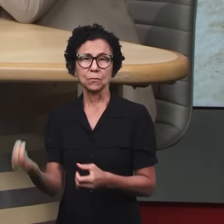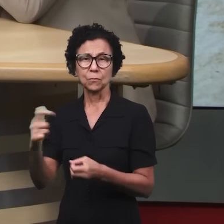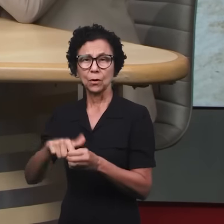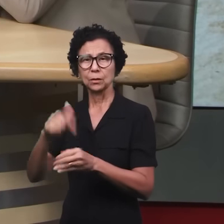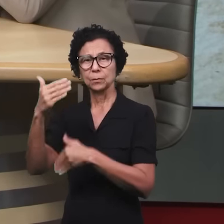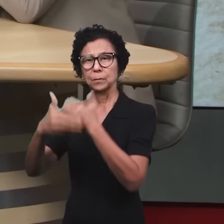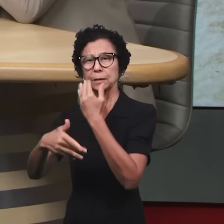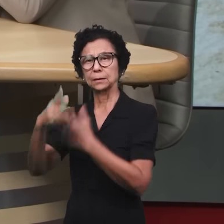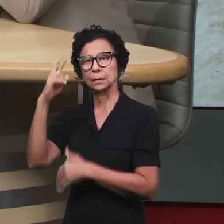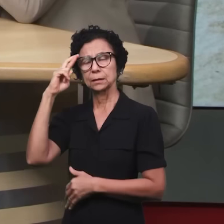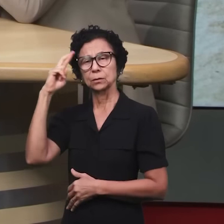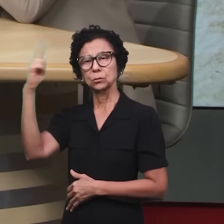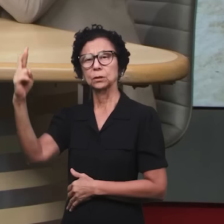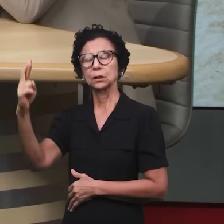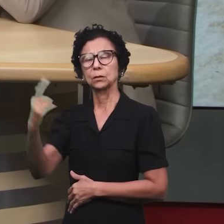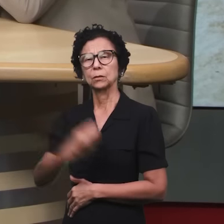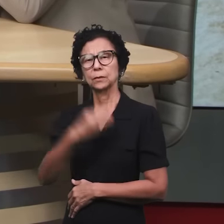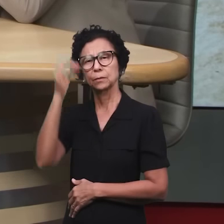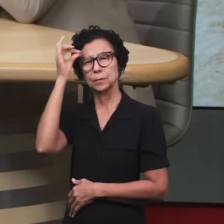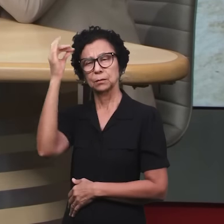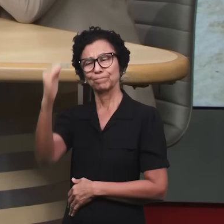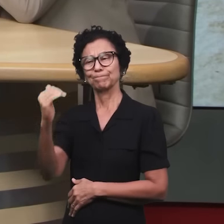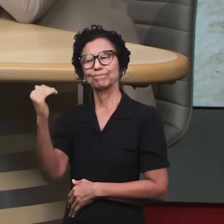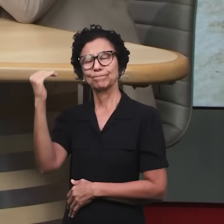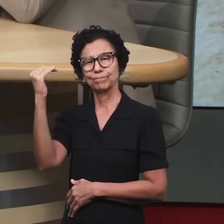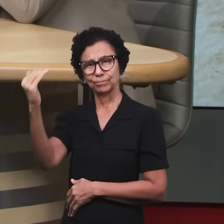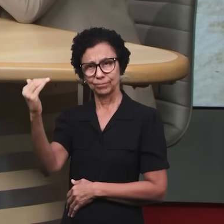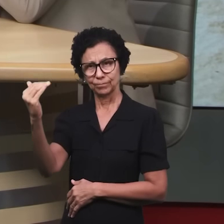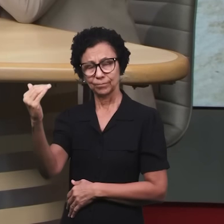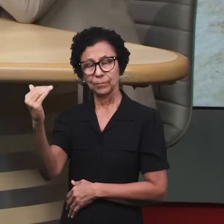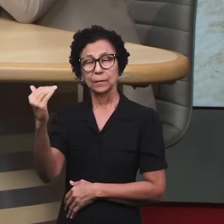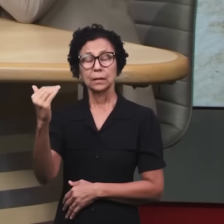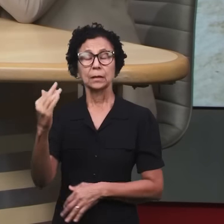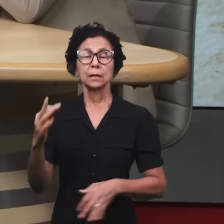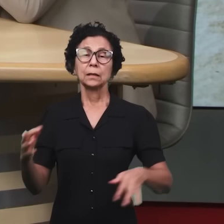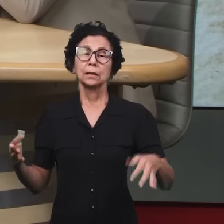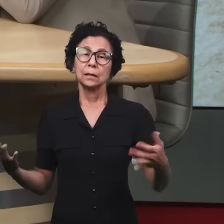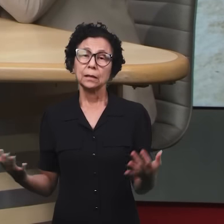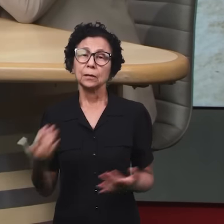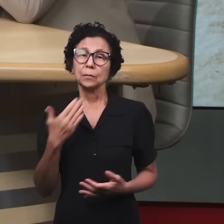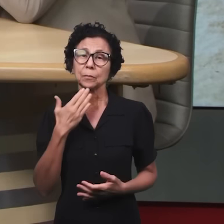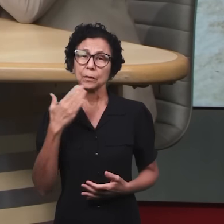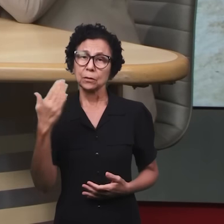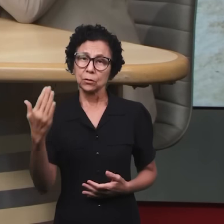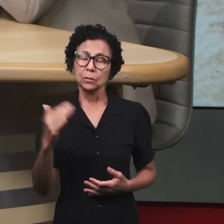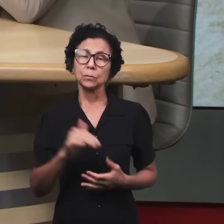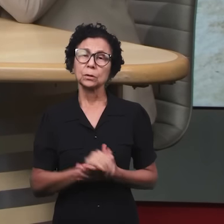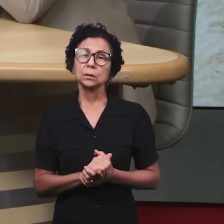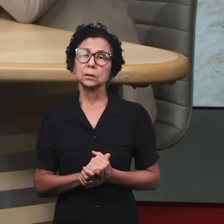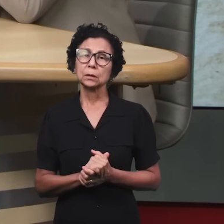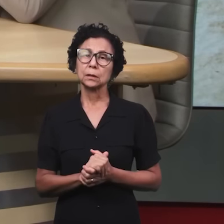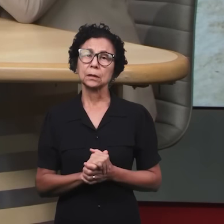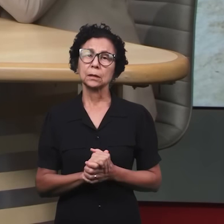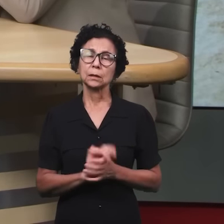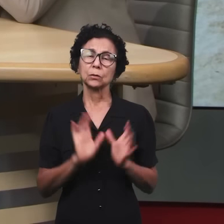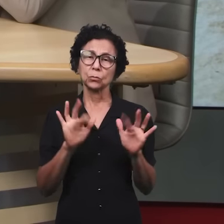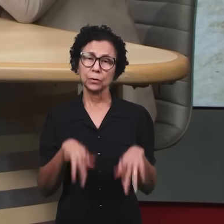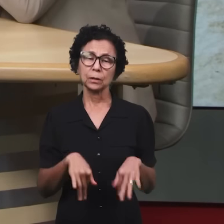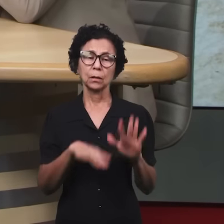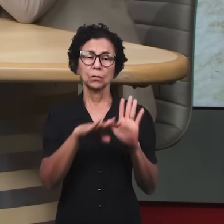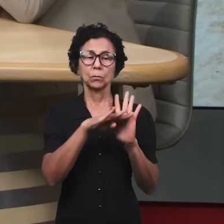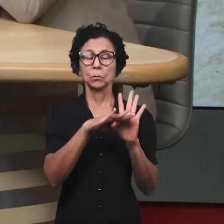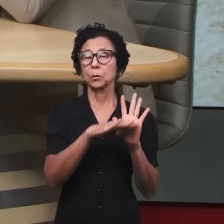vivos dentro dos seus lares. E que o encerramento desta reunião, deste programa, seja como